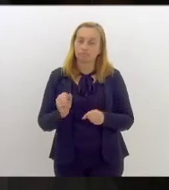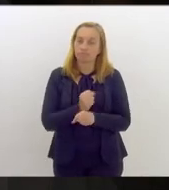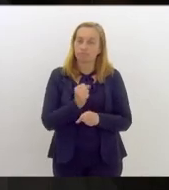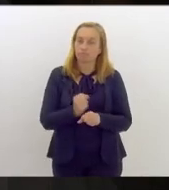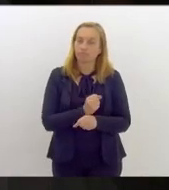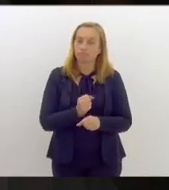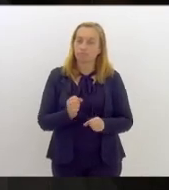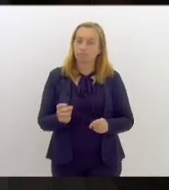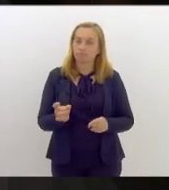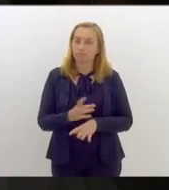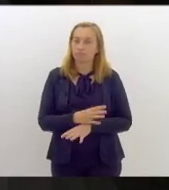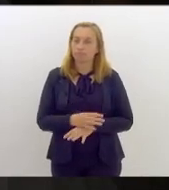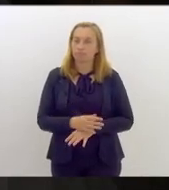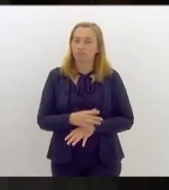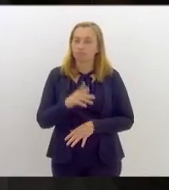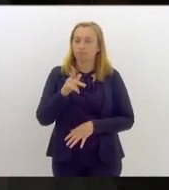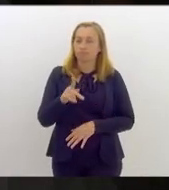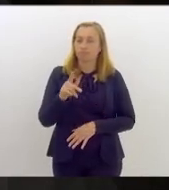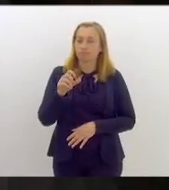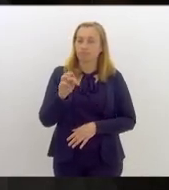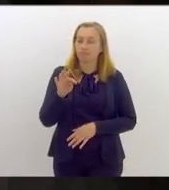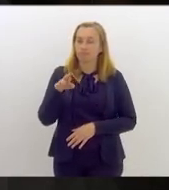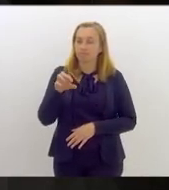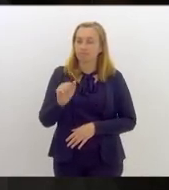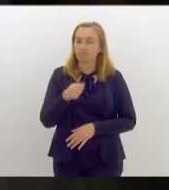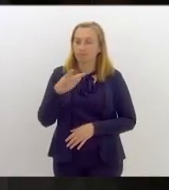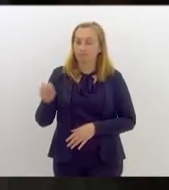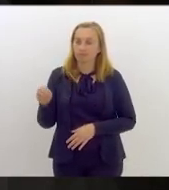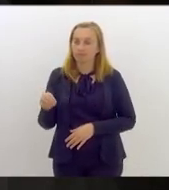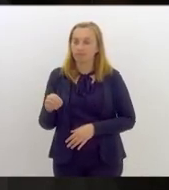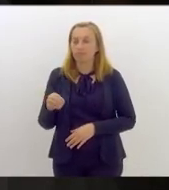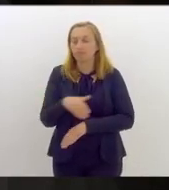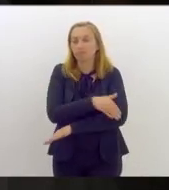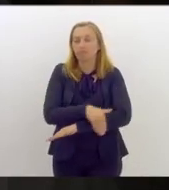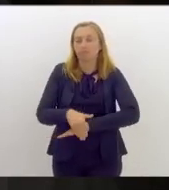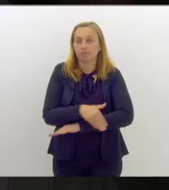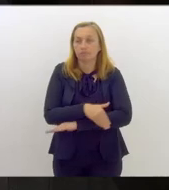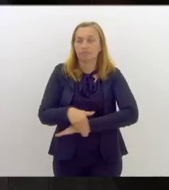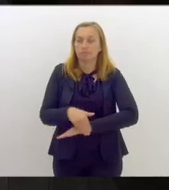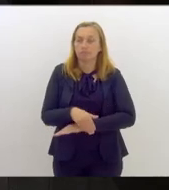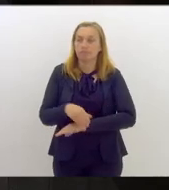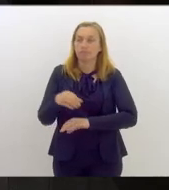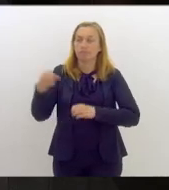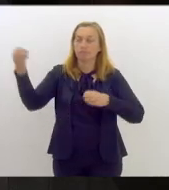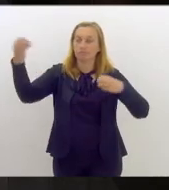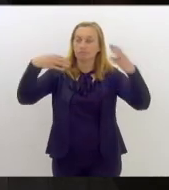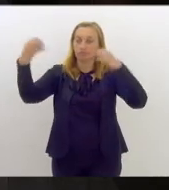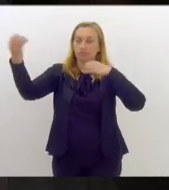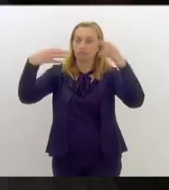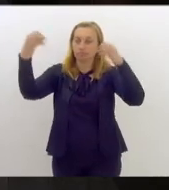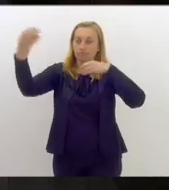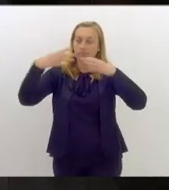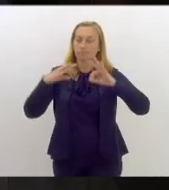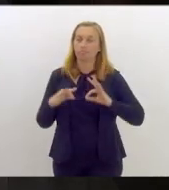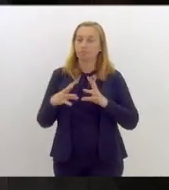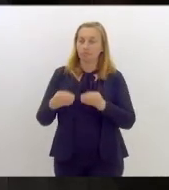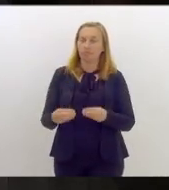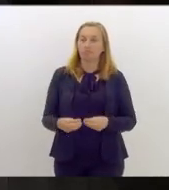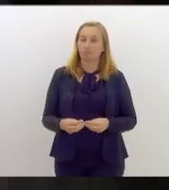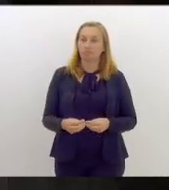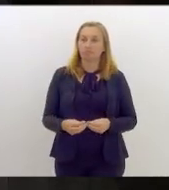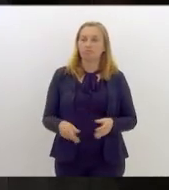tipo pavimentação de rua, iluminação pública, tudo